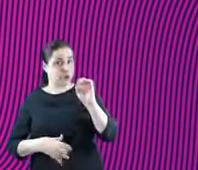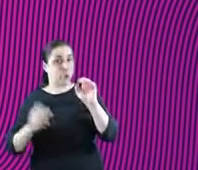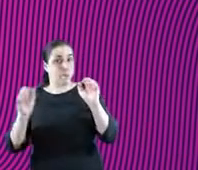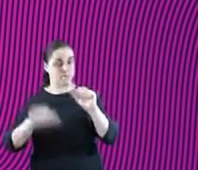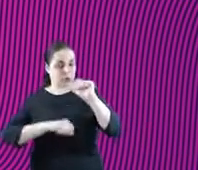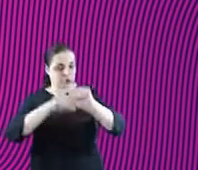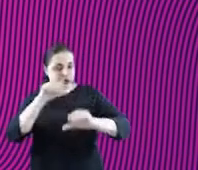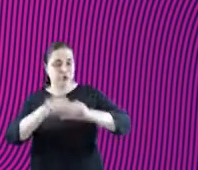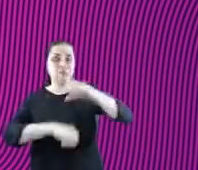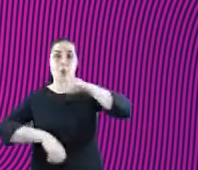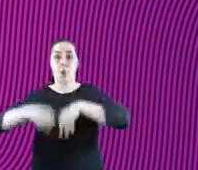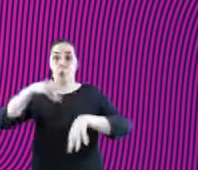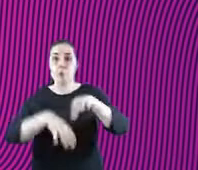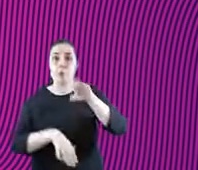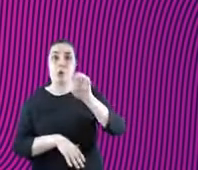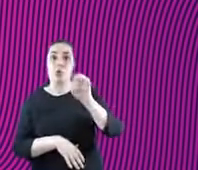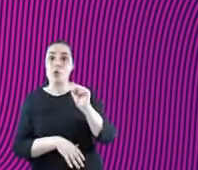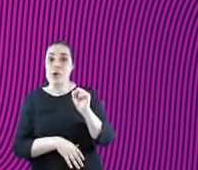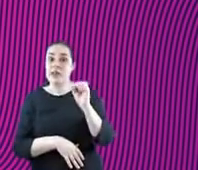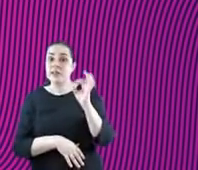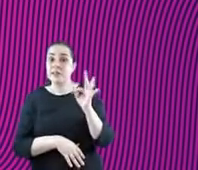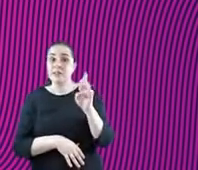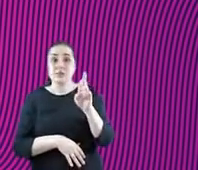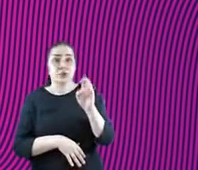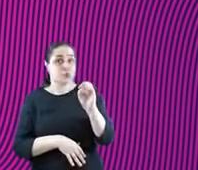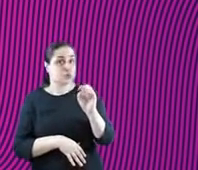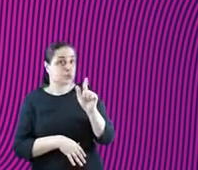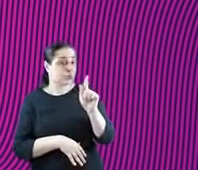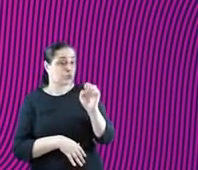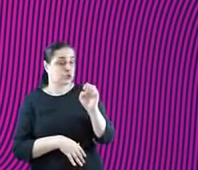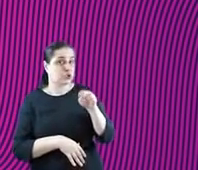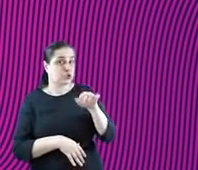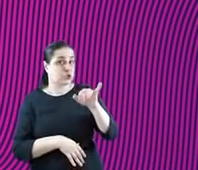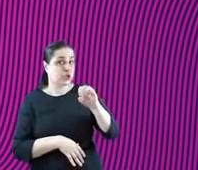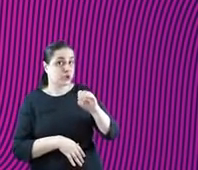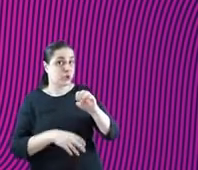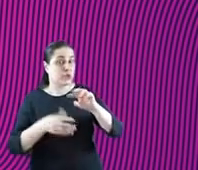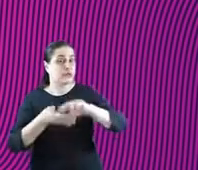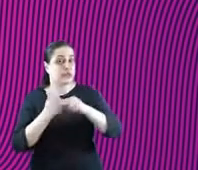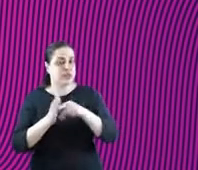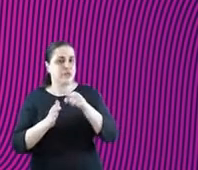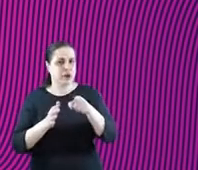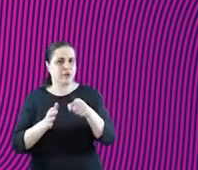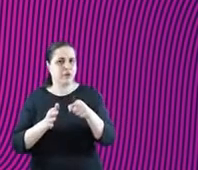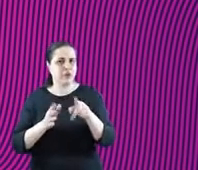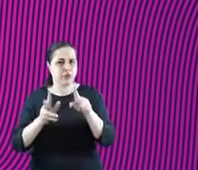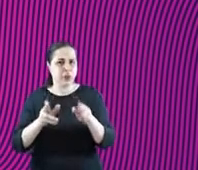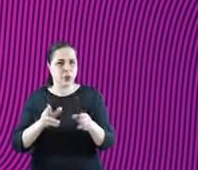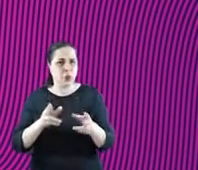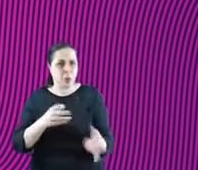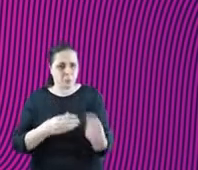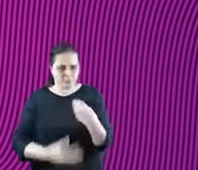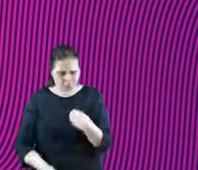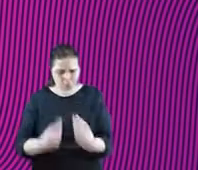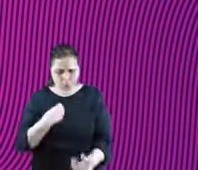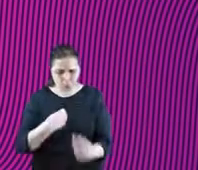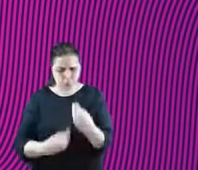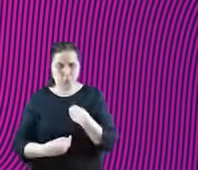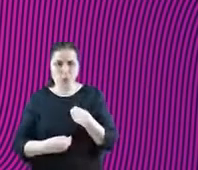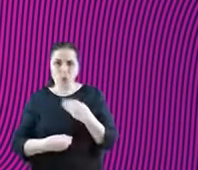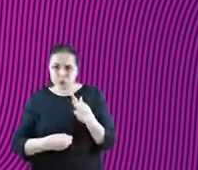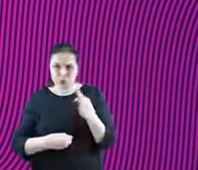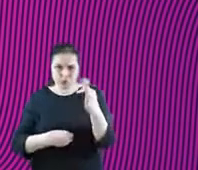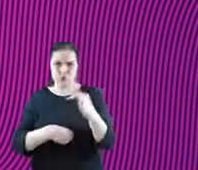simplesmente está alimentando uma doença futura. Então, vamos lá, porque quando a pessoa entende o que ela